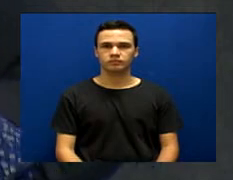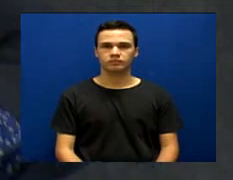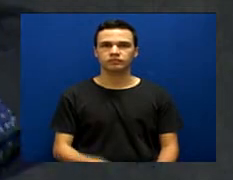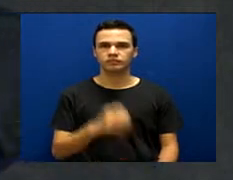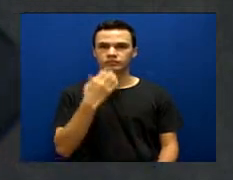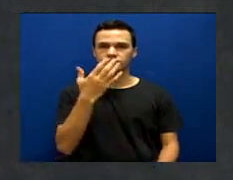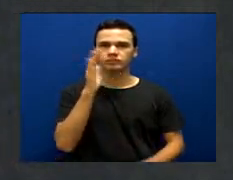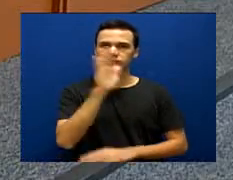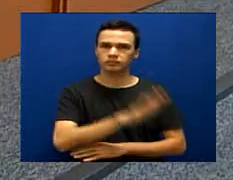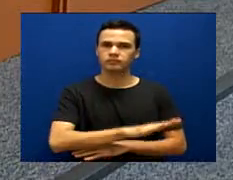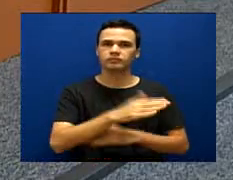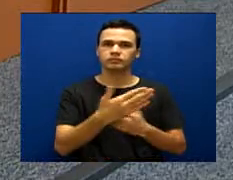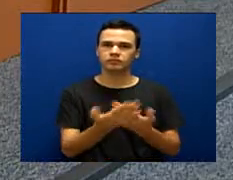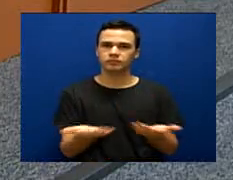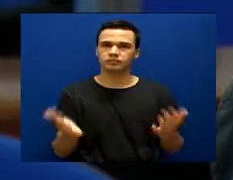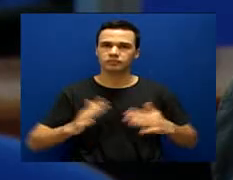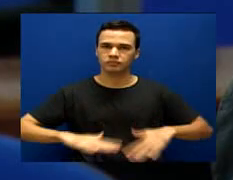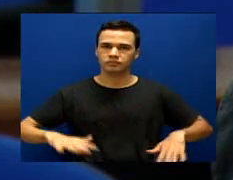Boa tarde a todos.